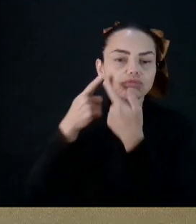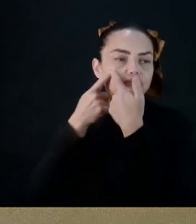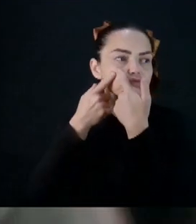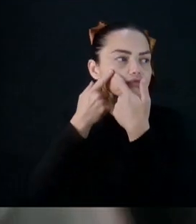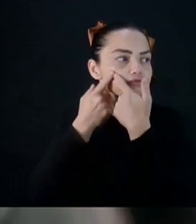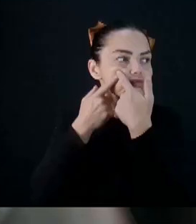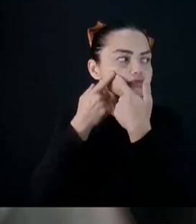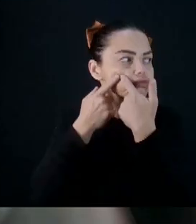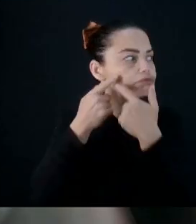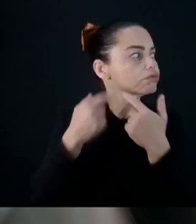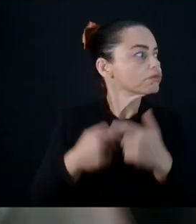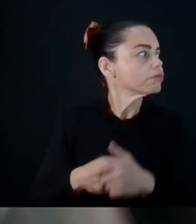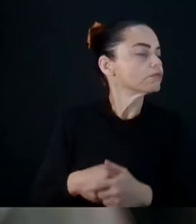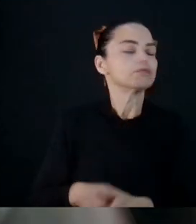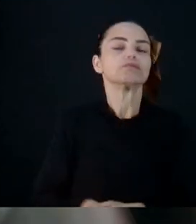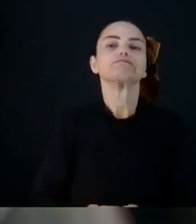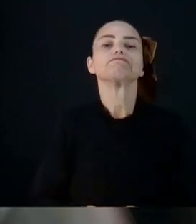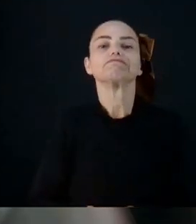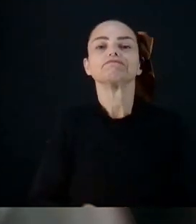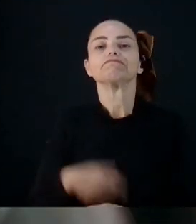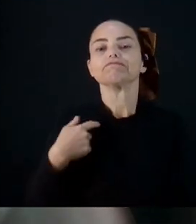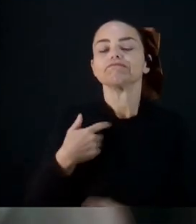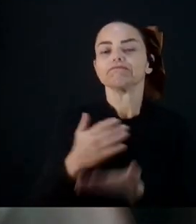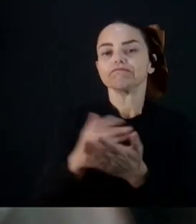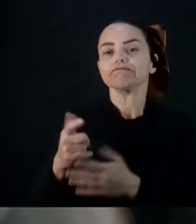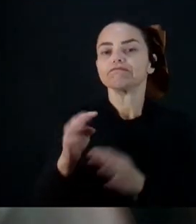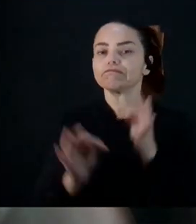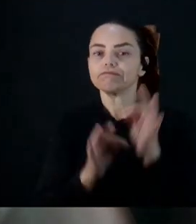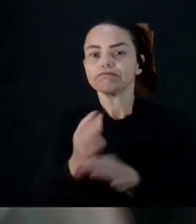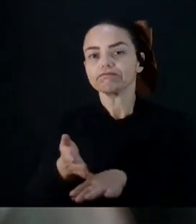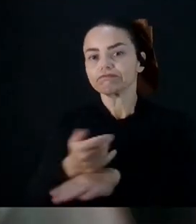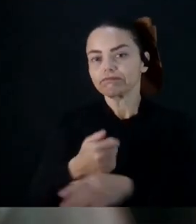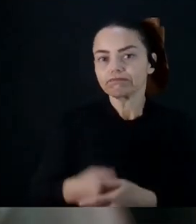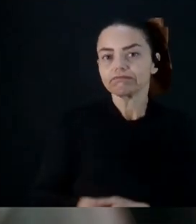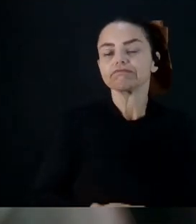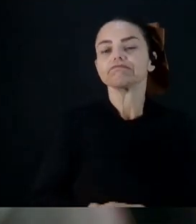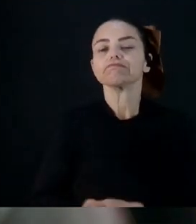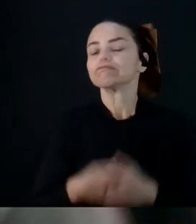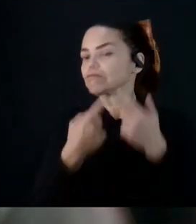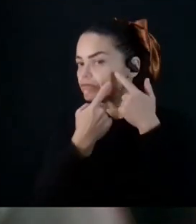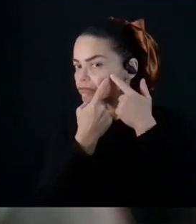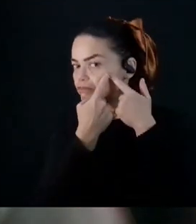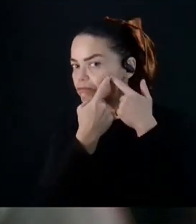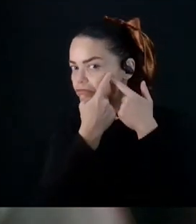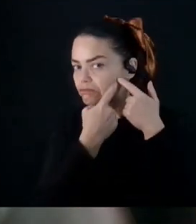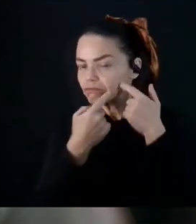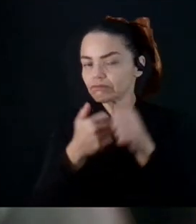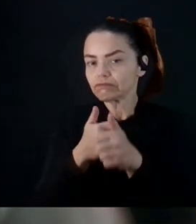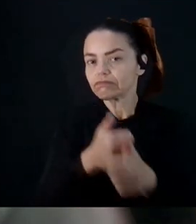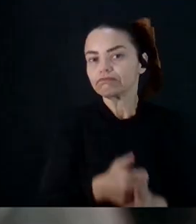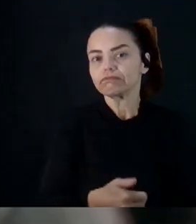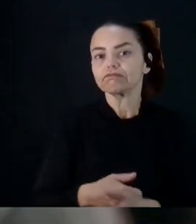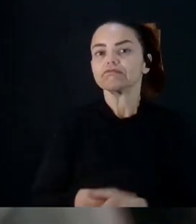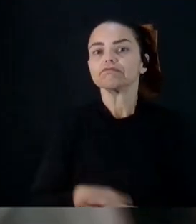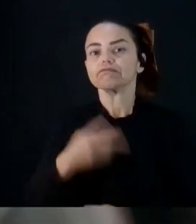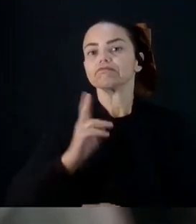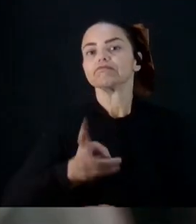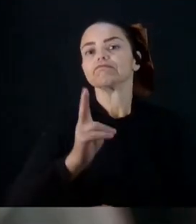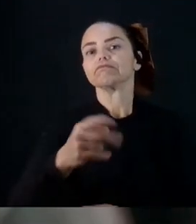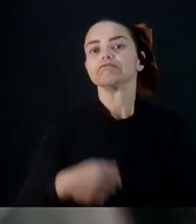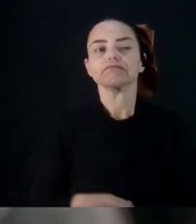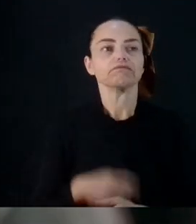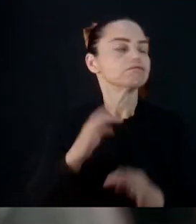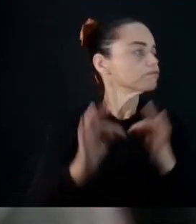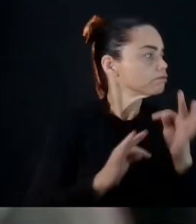sim começar o tratamento precoce, quando começam as acnes, e fazer um acompanhamento frequente, que a gente vai tratando, e